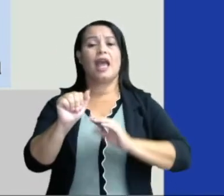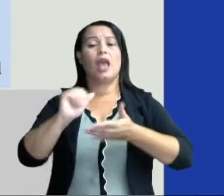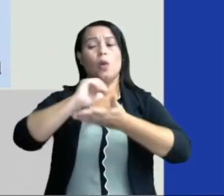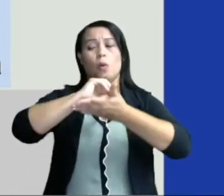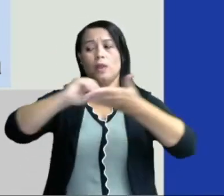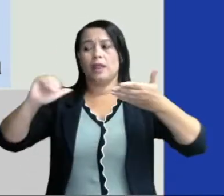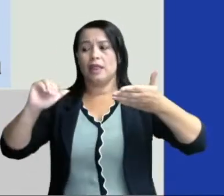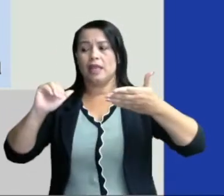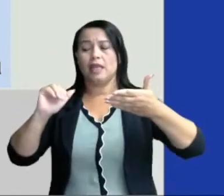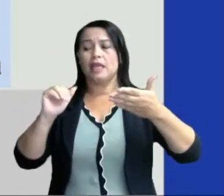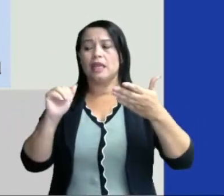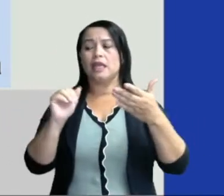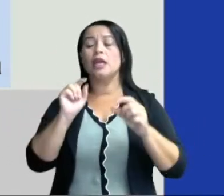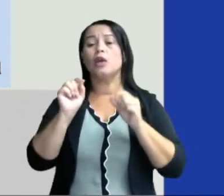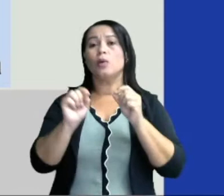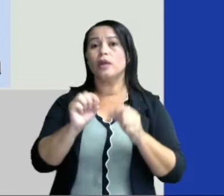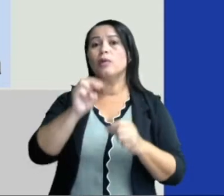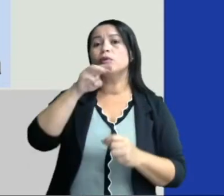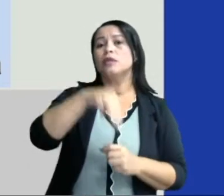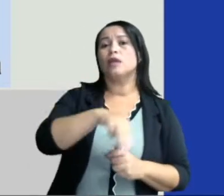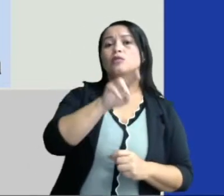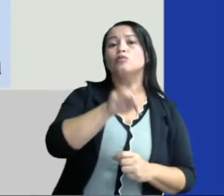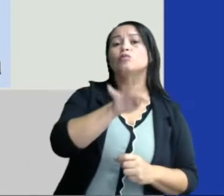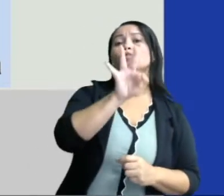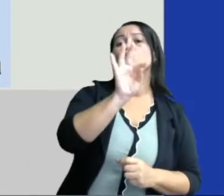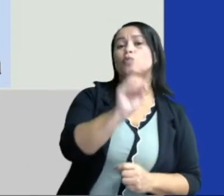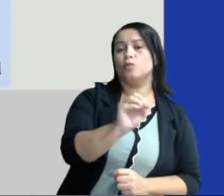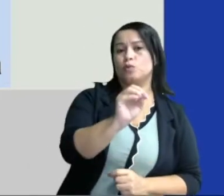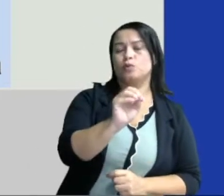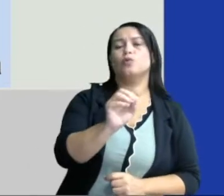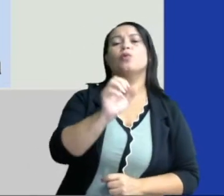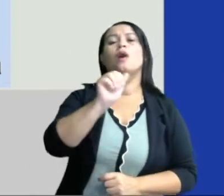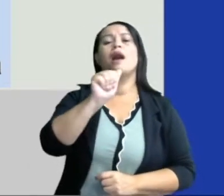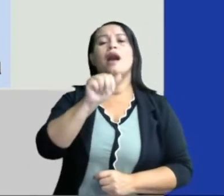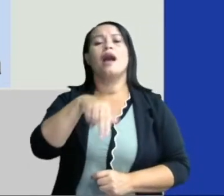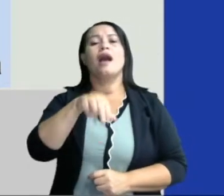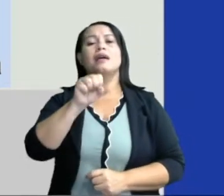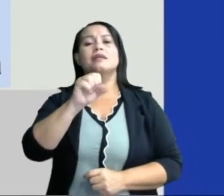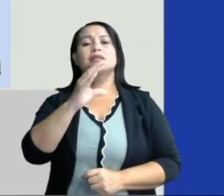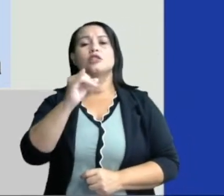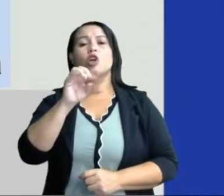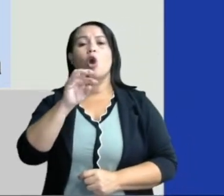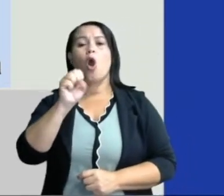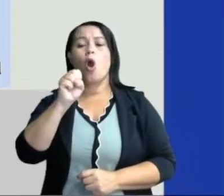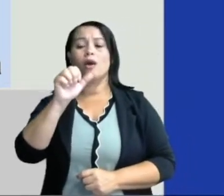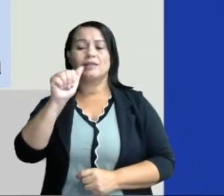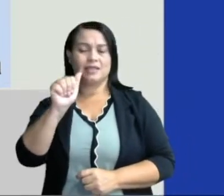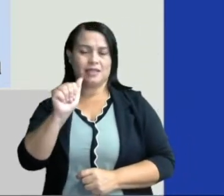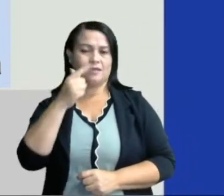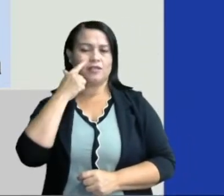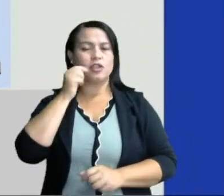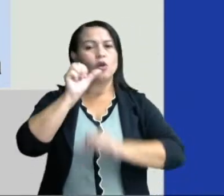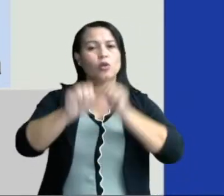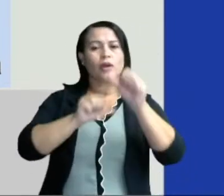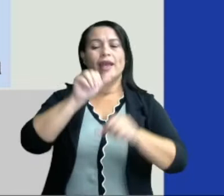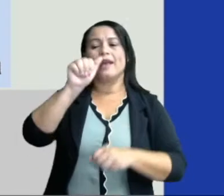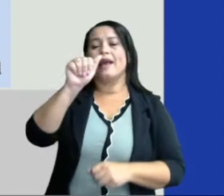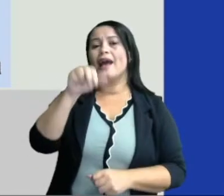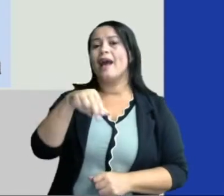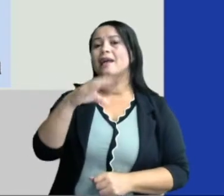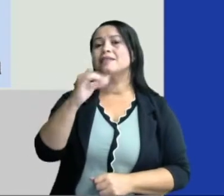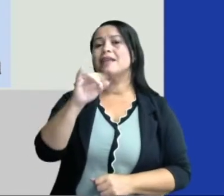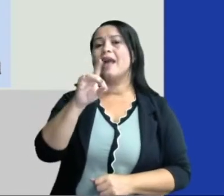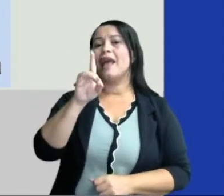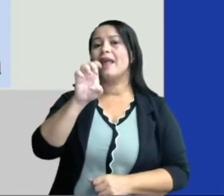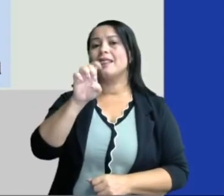de muito, de cheia, de intensidade, e troquei por ansiosa, tá? Eu troquei ansiedade, um